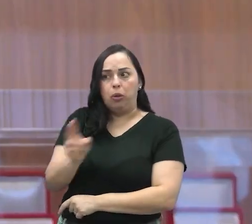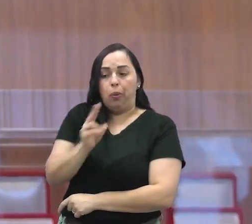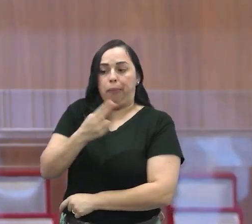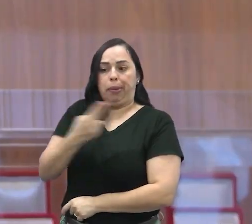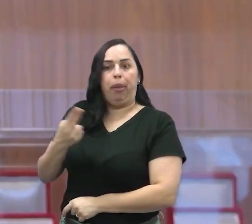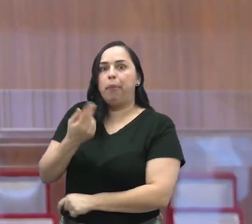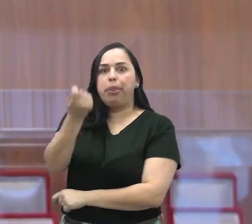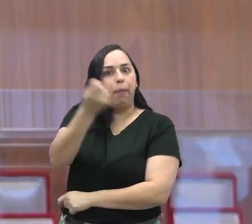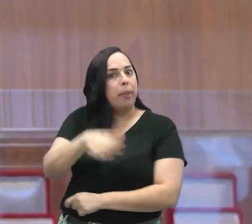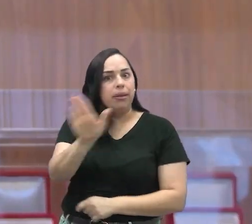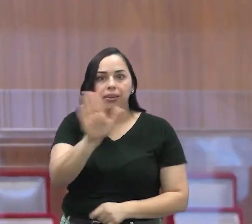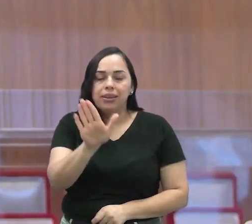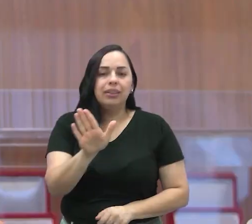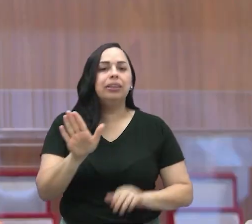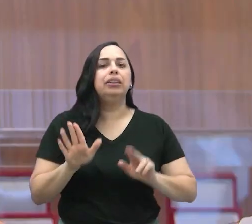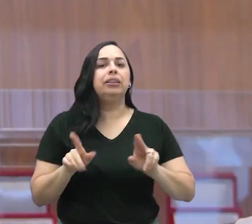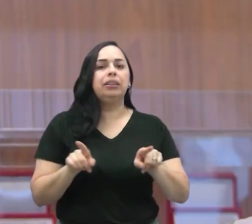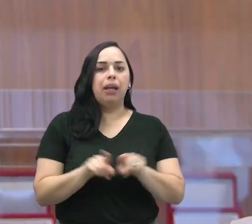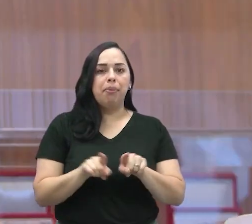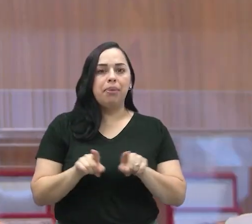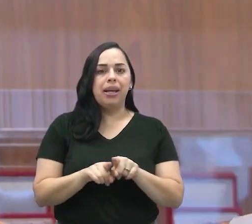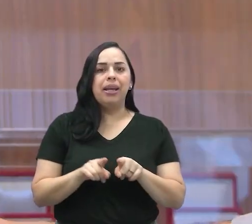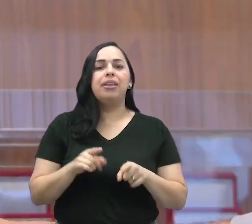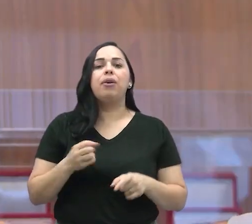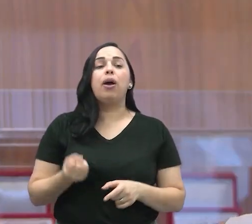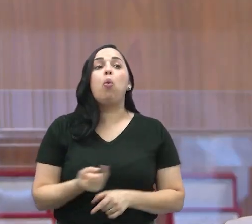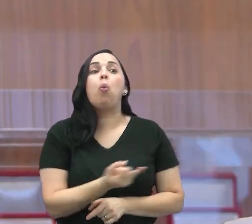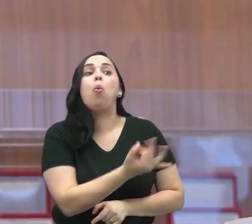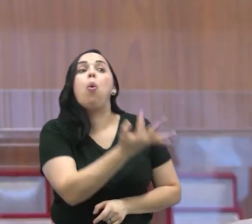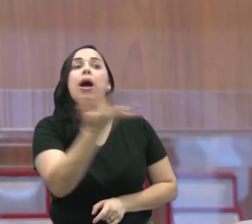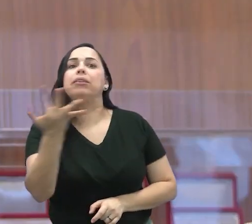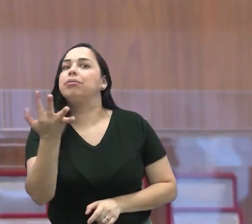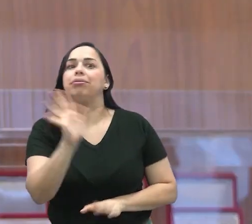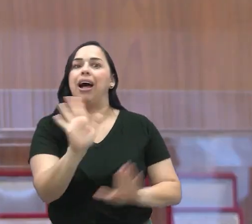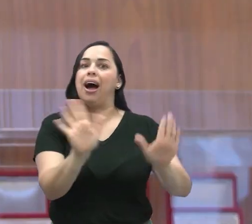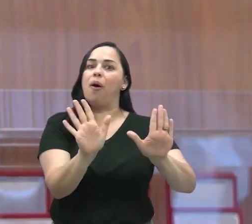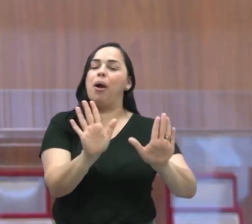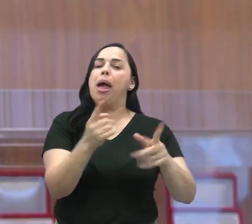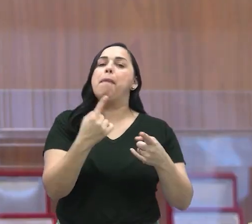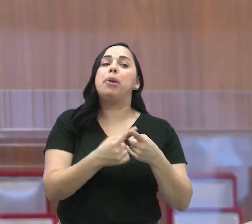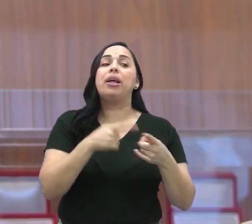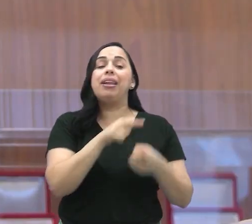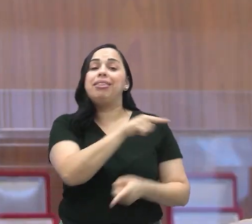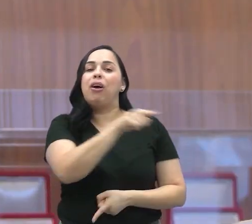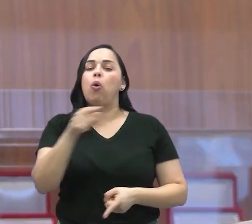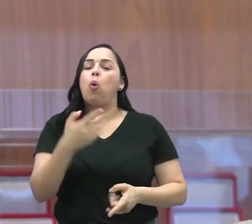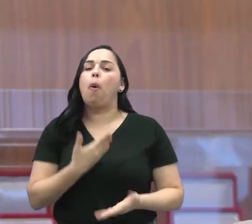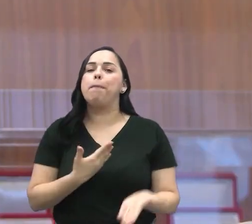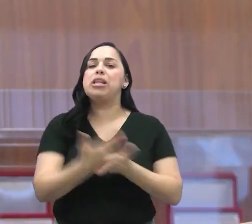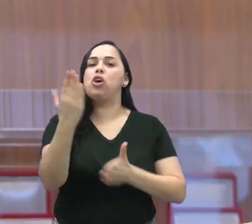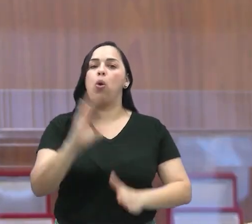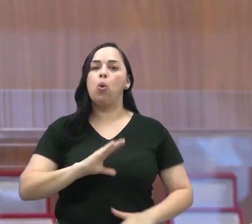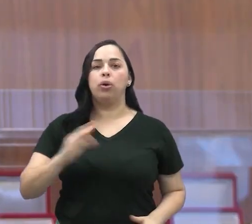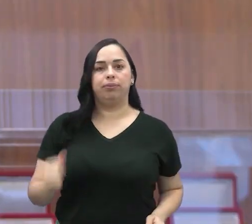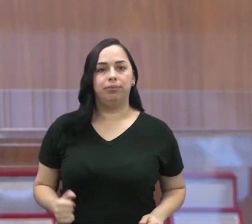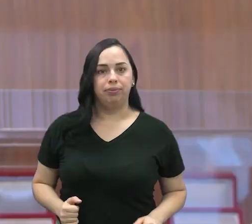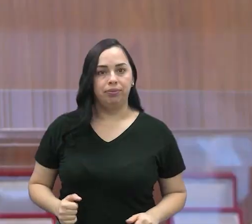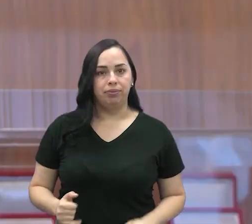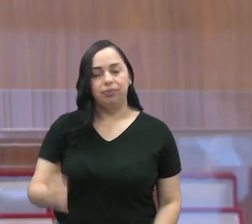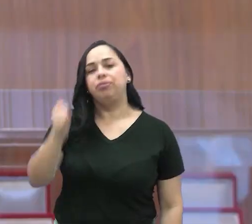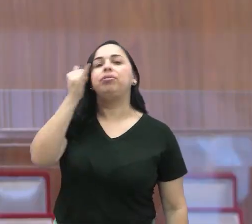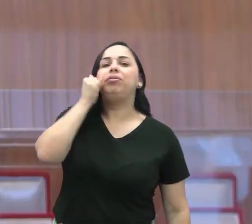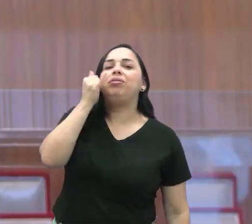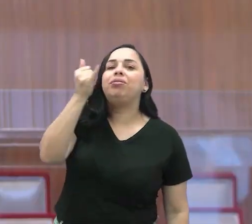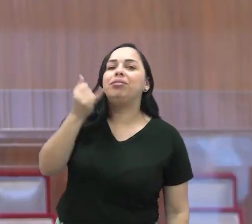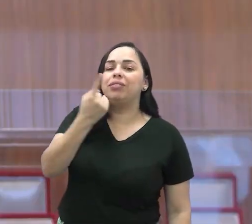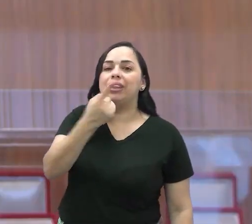de 22% nas denúncias de violação de direitos humanos. Esse aumento está ligado à confiabilidade da sociedade em